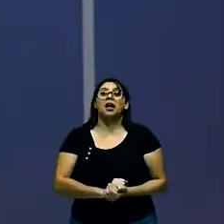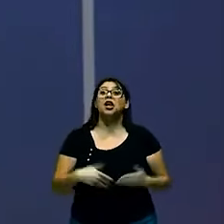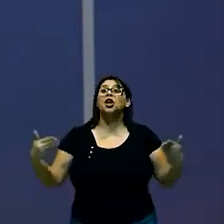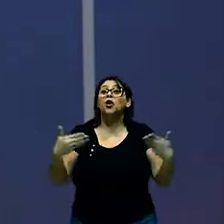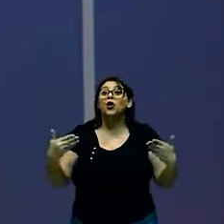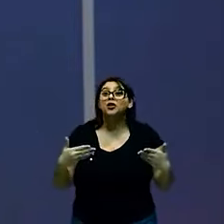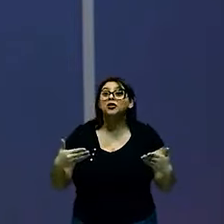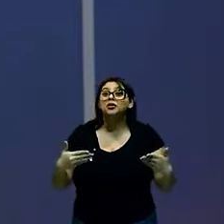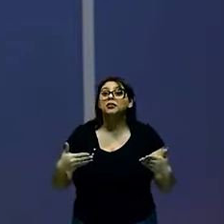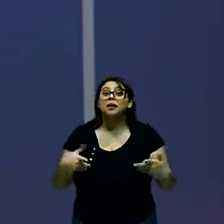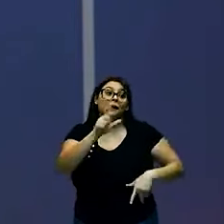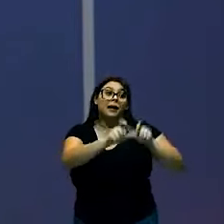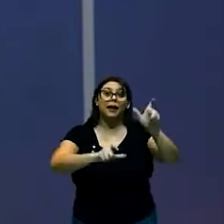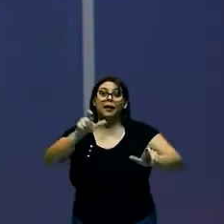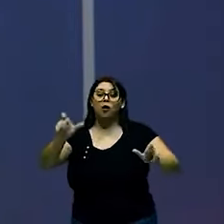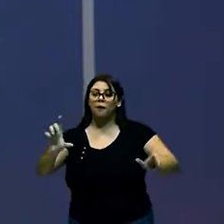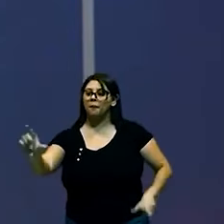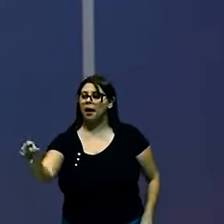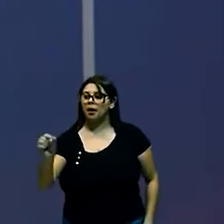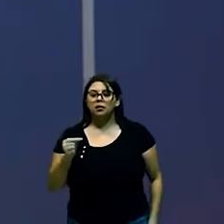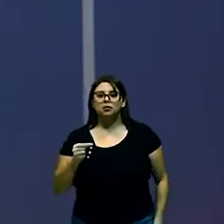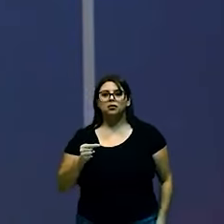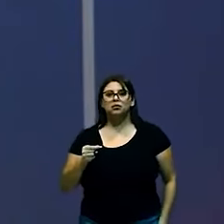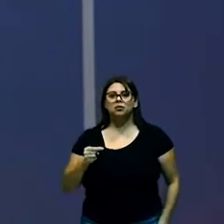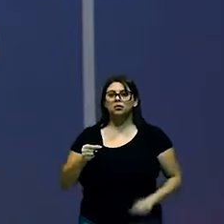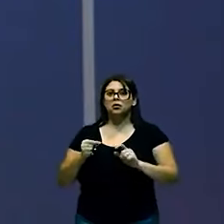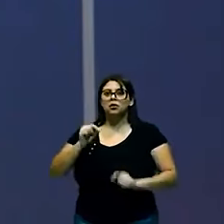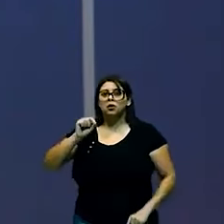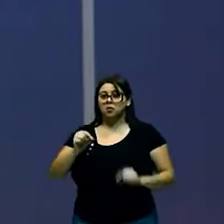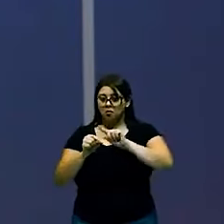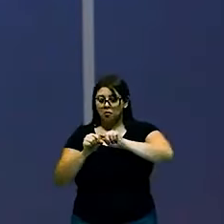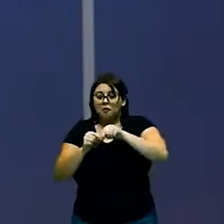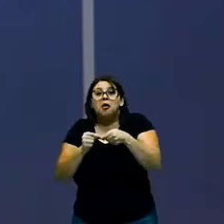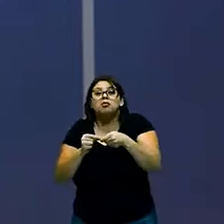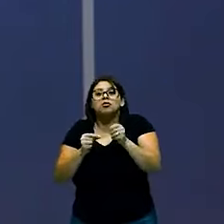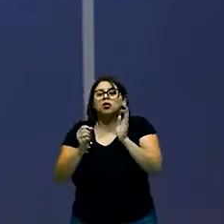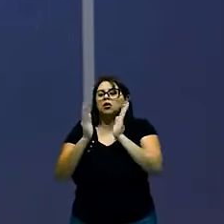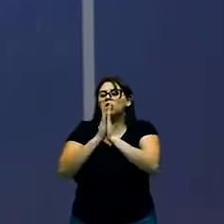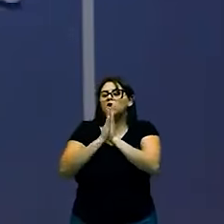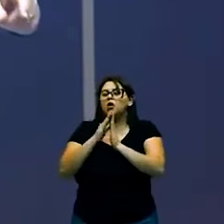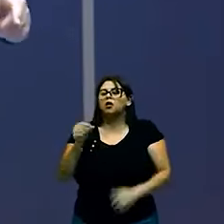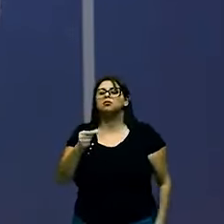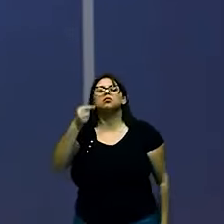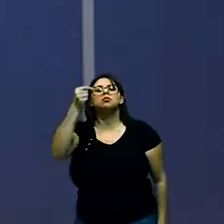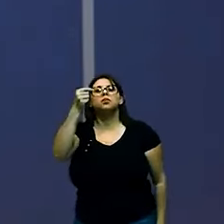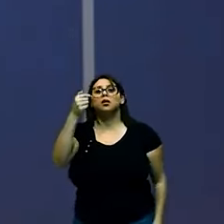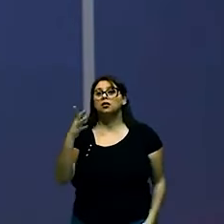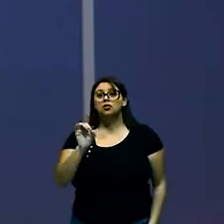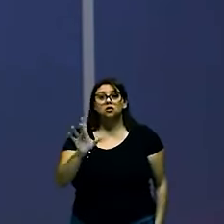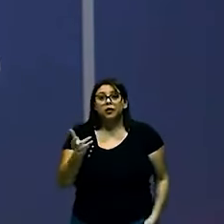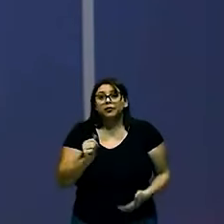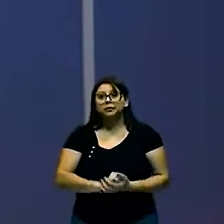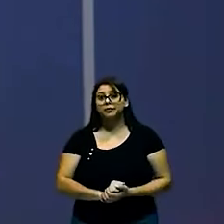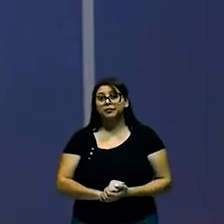com o seu na mão. Não é assim? Não seria estranho se o pastor chamasse aleatório alguns irmãos: aqui, irmãos, vem aqui partir o pão, vem aqui